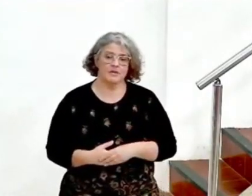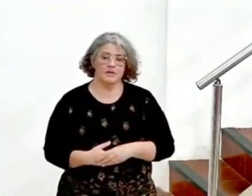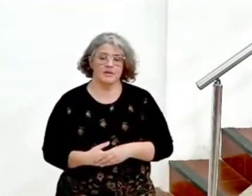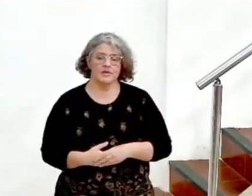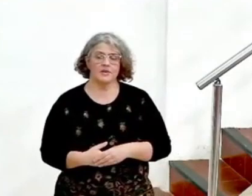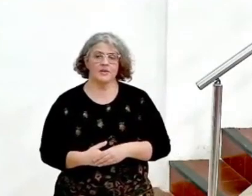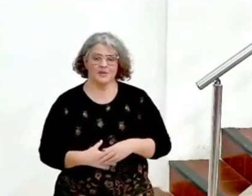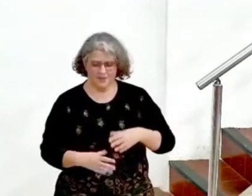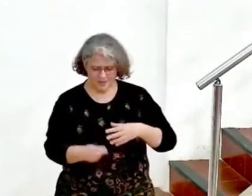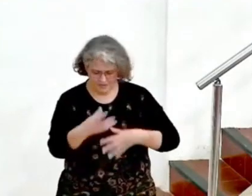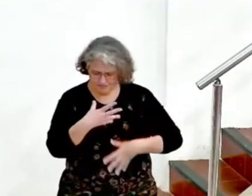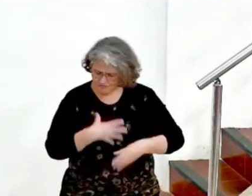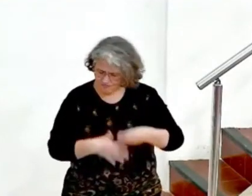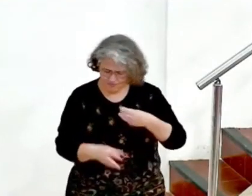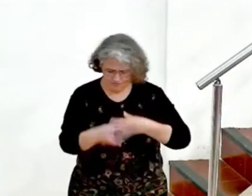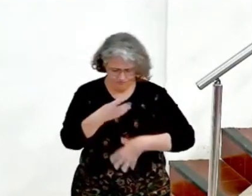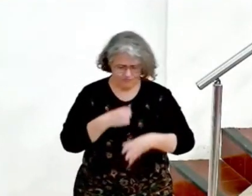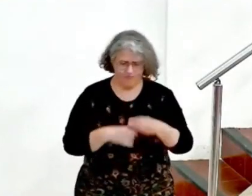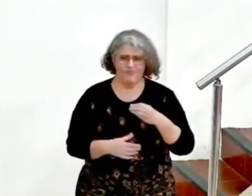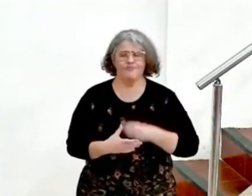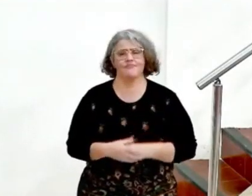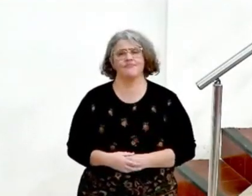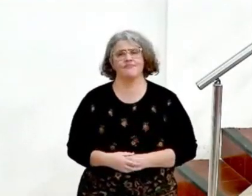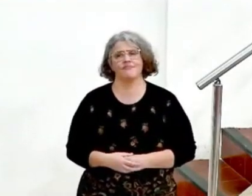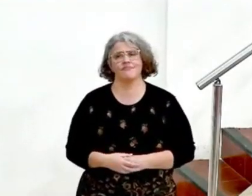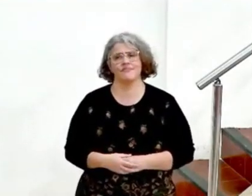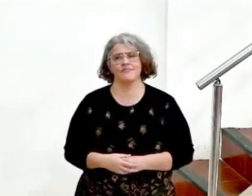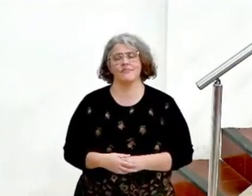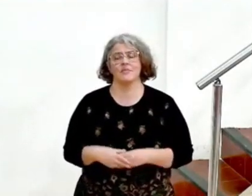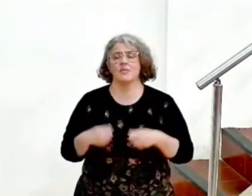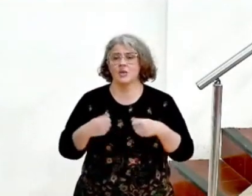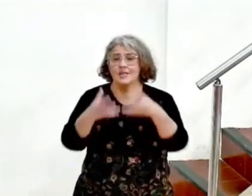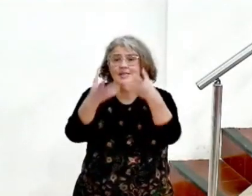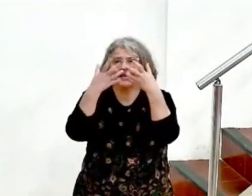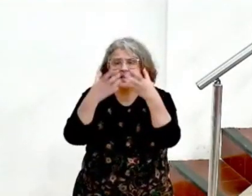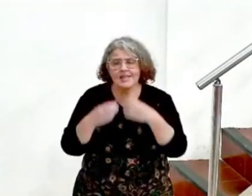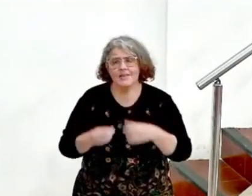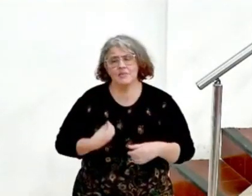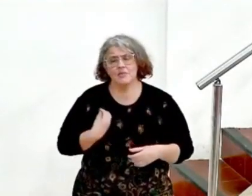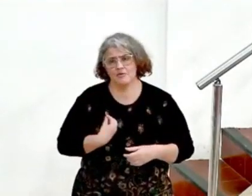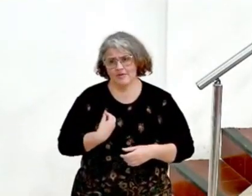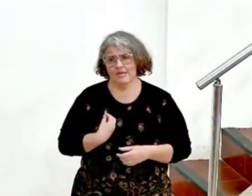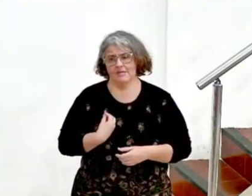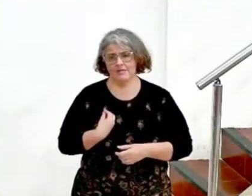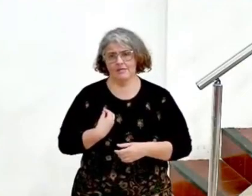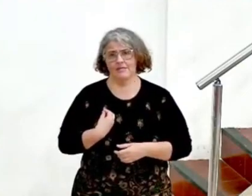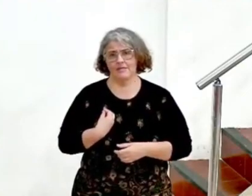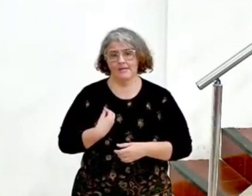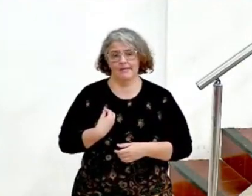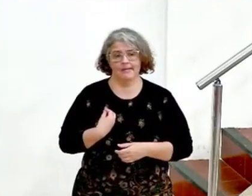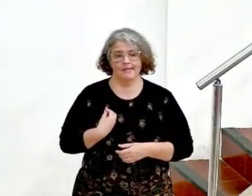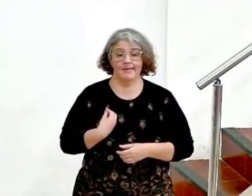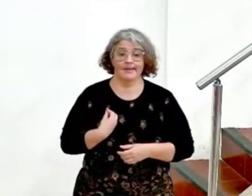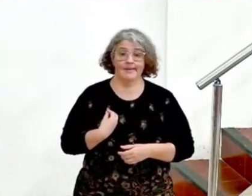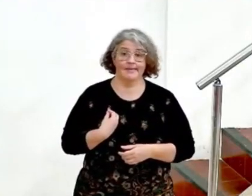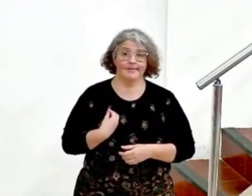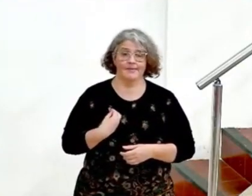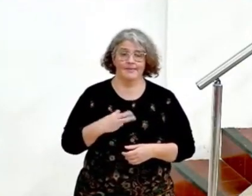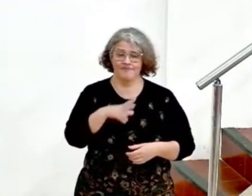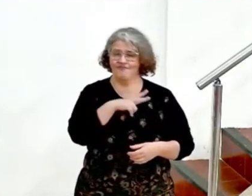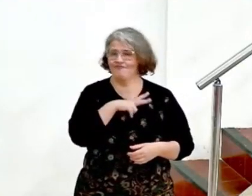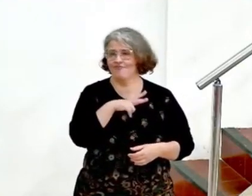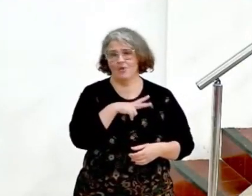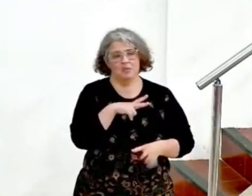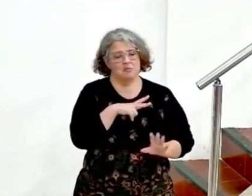em geração, é o mesmo problema. É que nós queremos viver conforme nós achamos que devemos